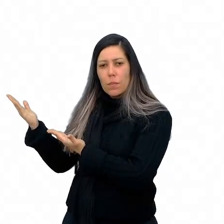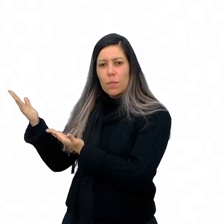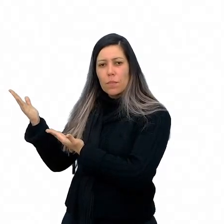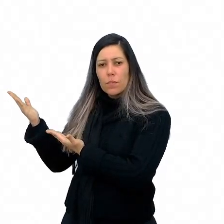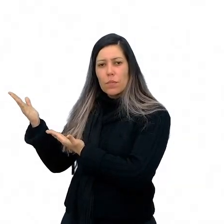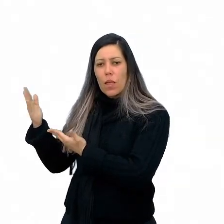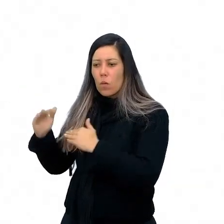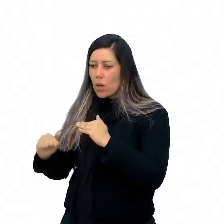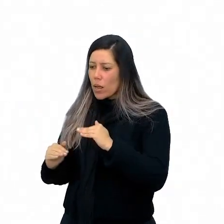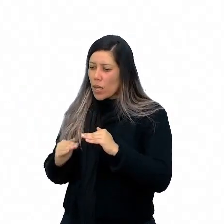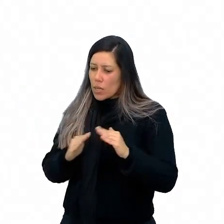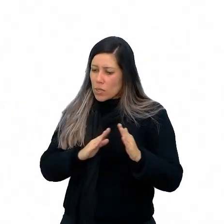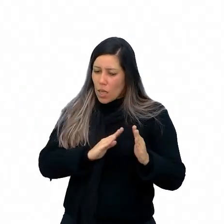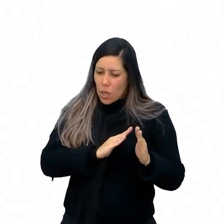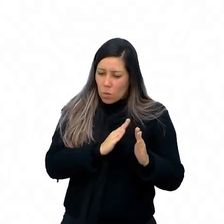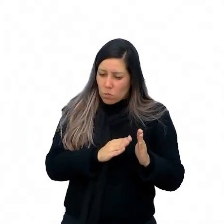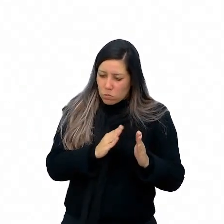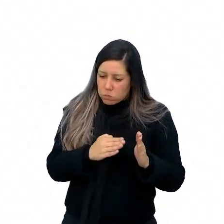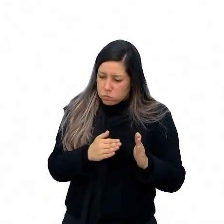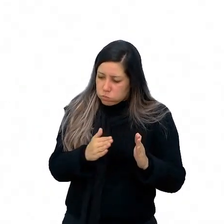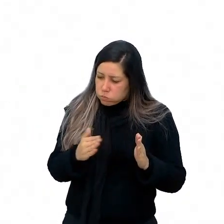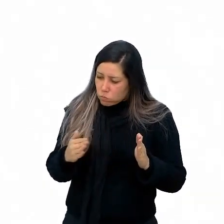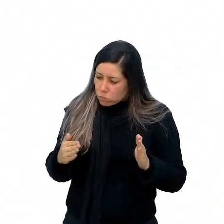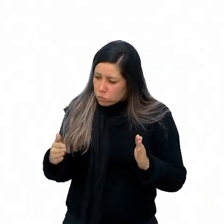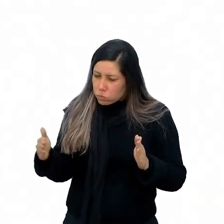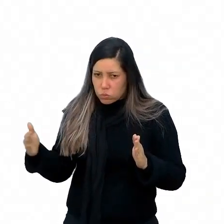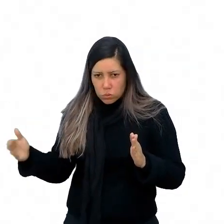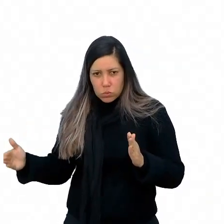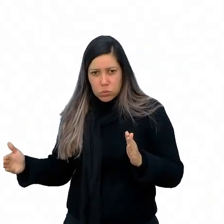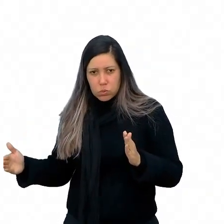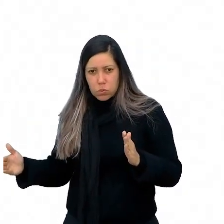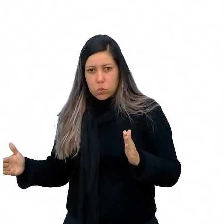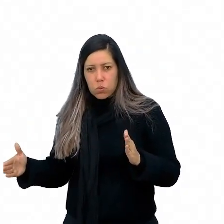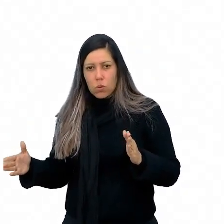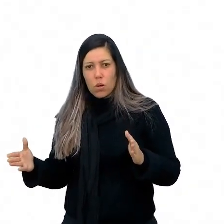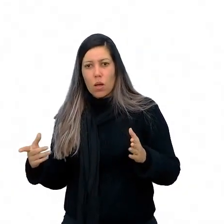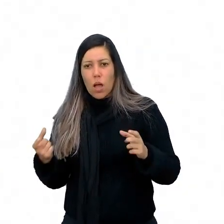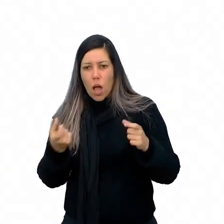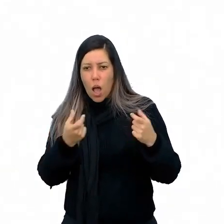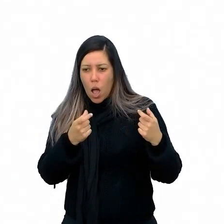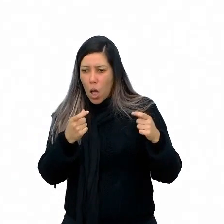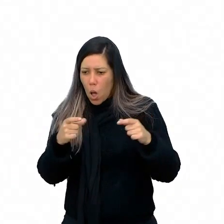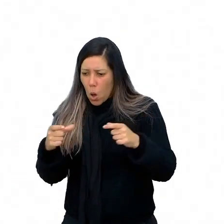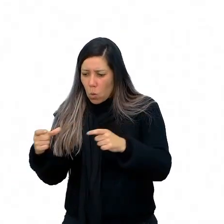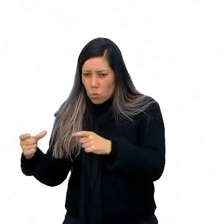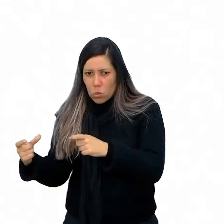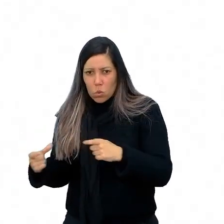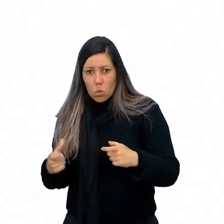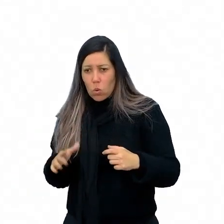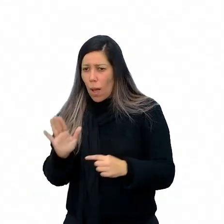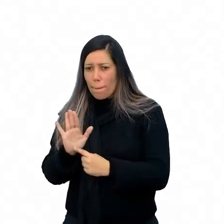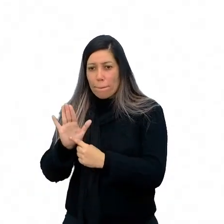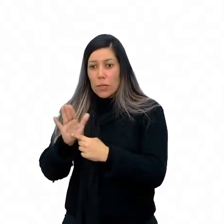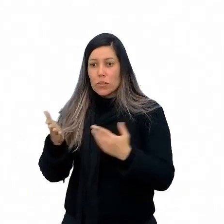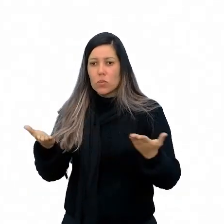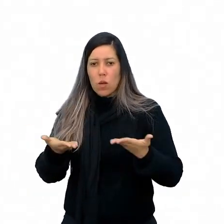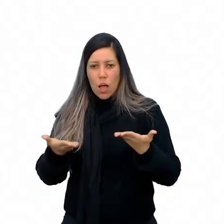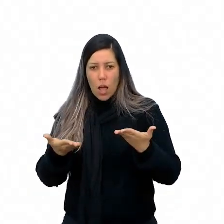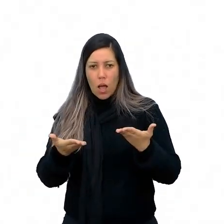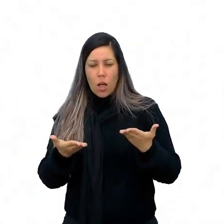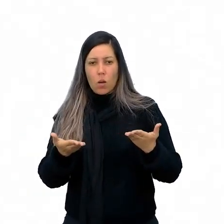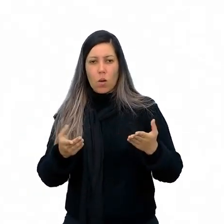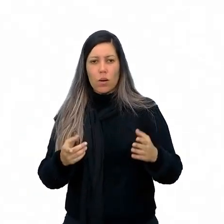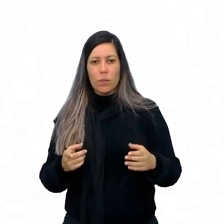aquela sequência de atividade 7 da segunda série do ensino médio, aonde nós acabamos de apresentar agora, que a unidade